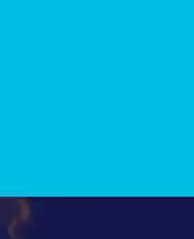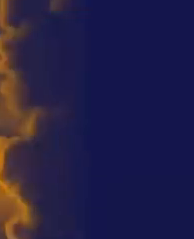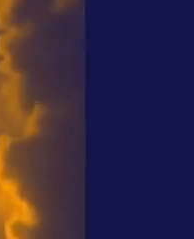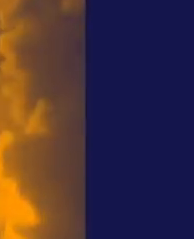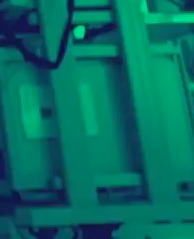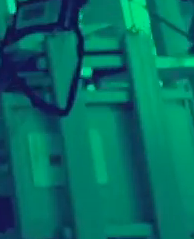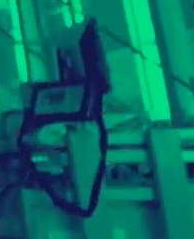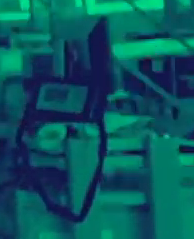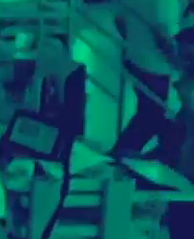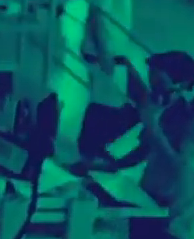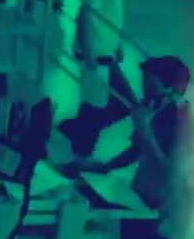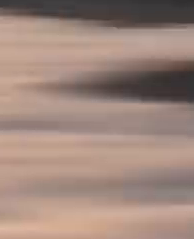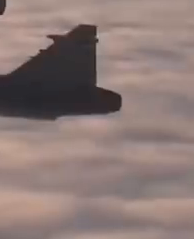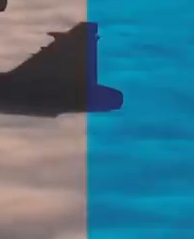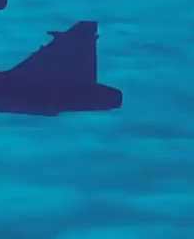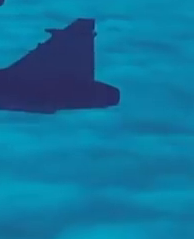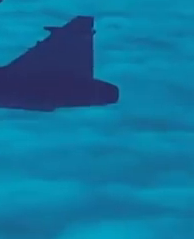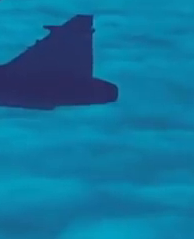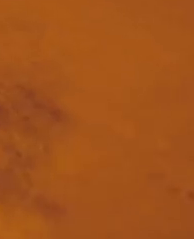Música